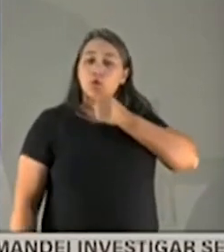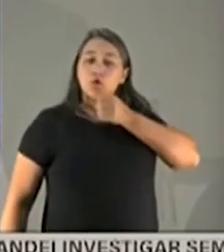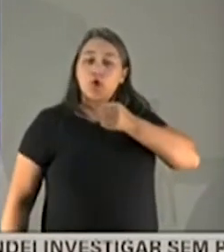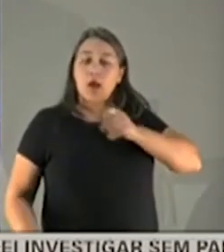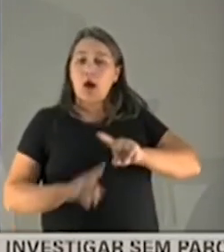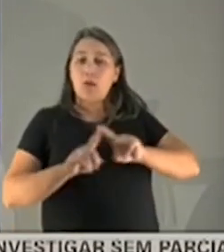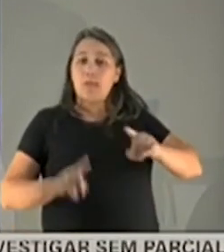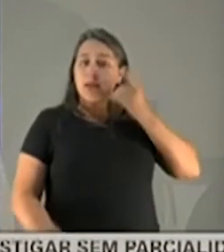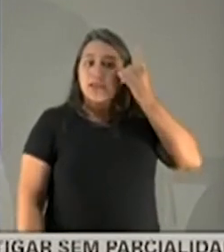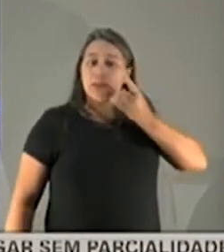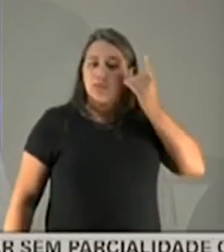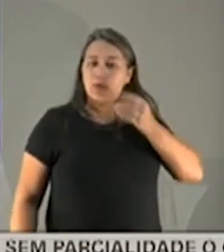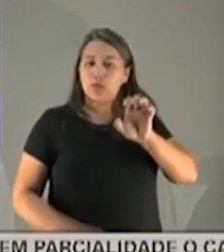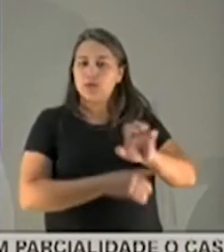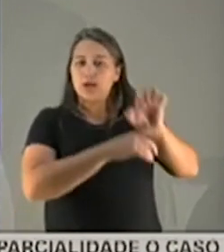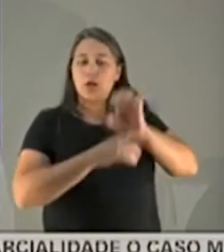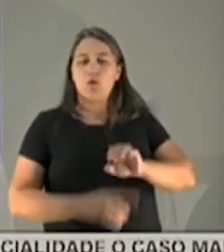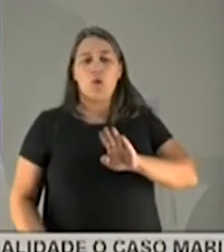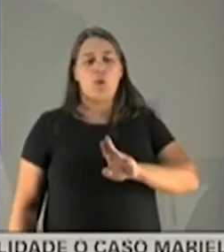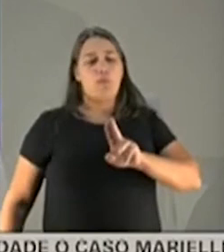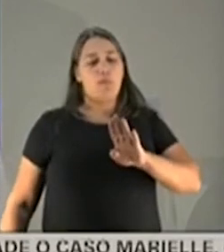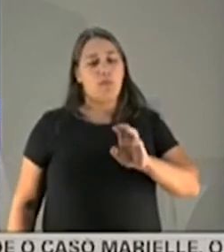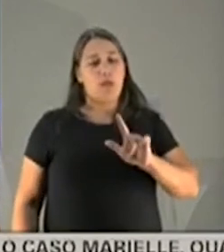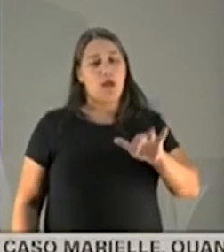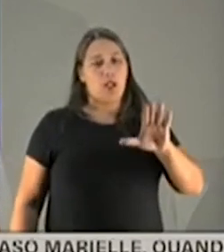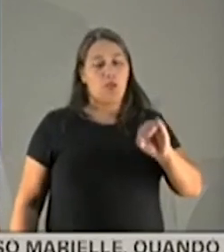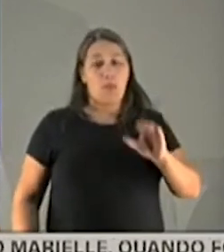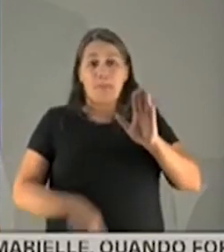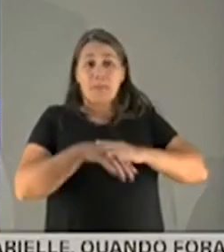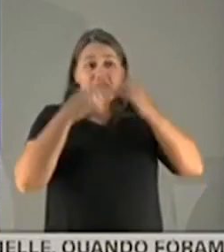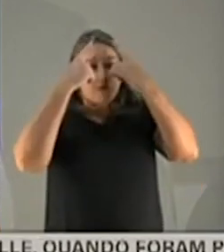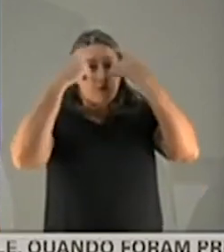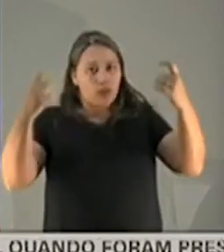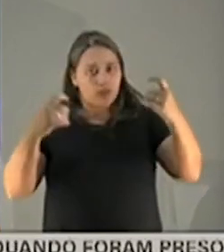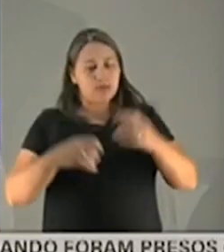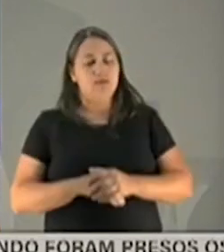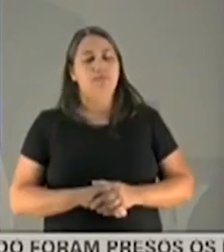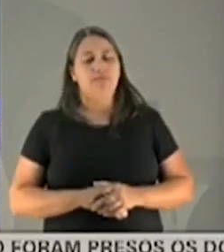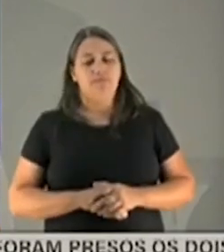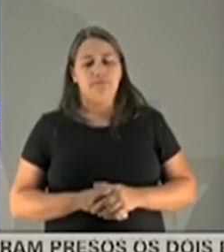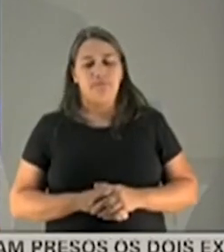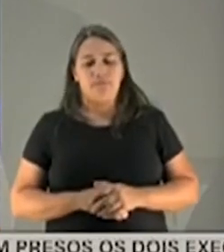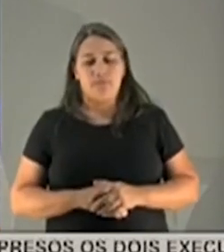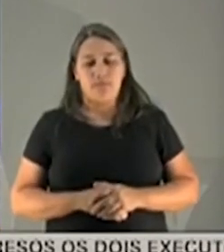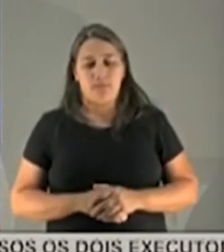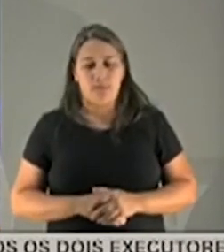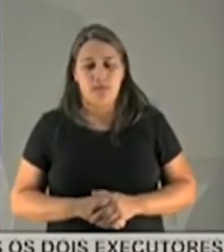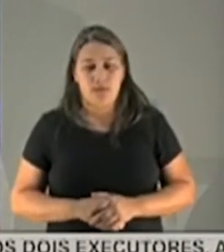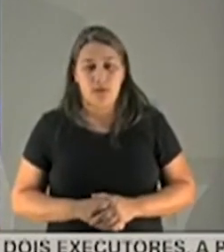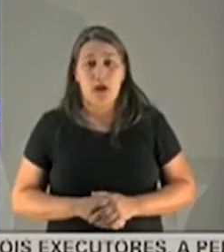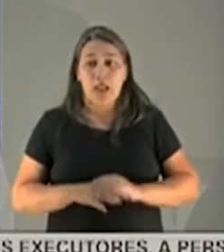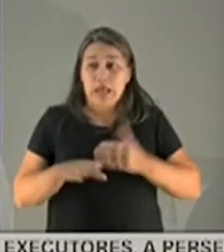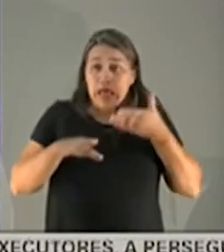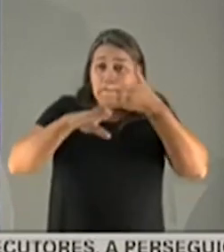estadual Poubel, um dos mais violentos. Esse cidadão